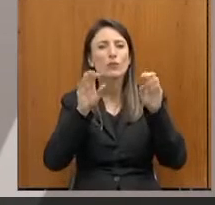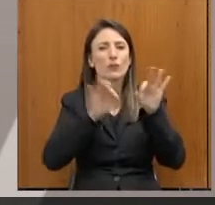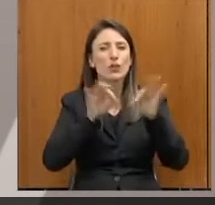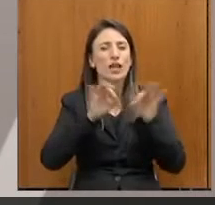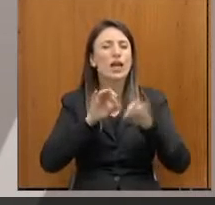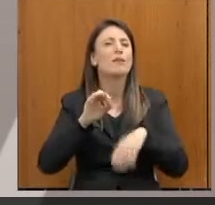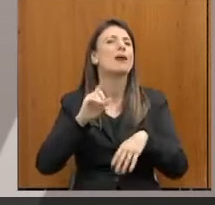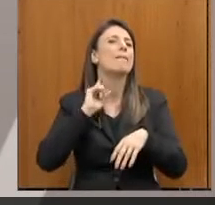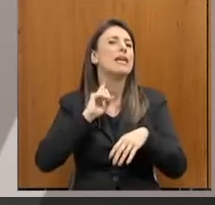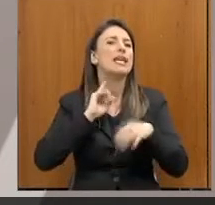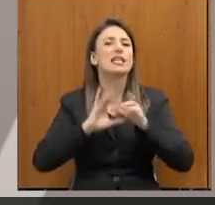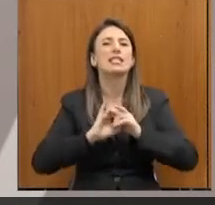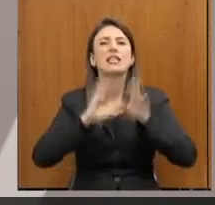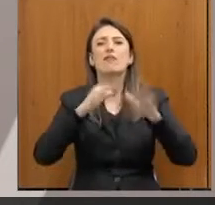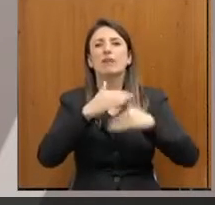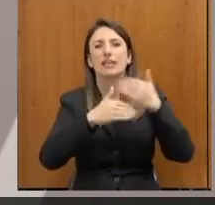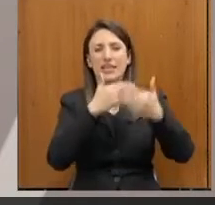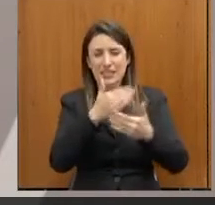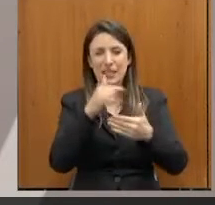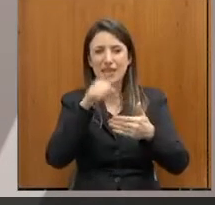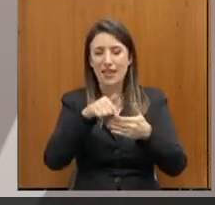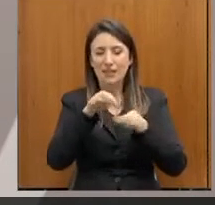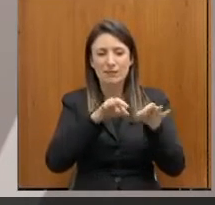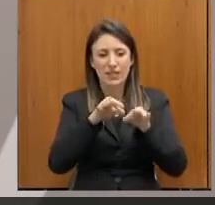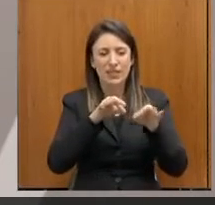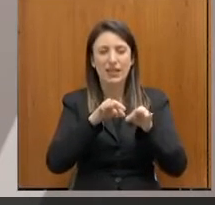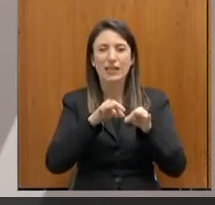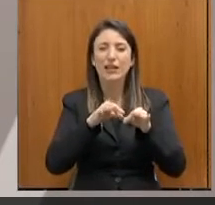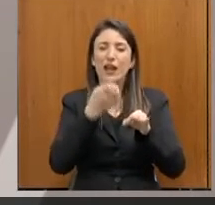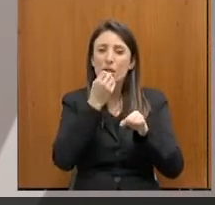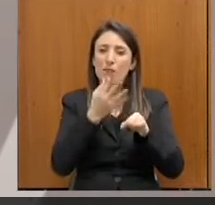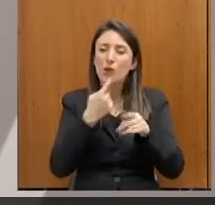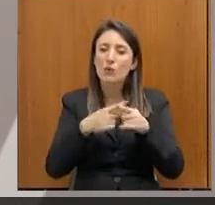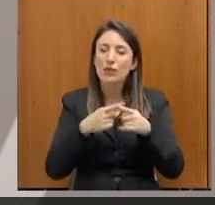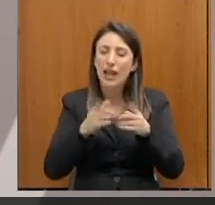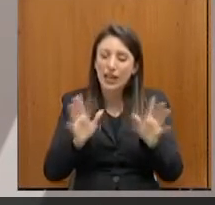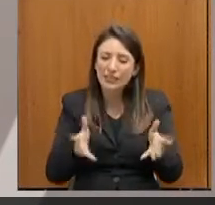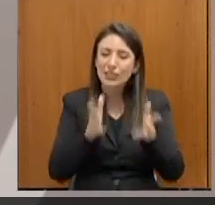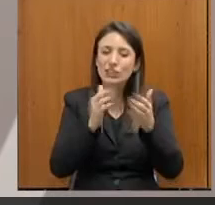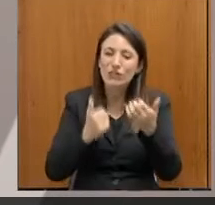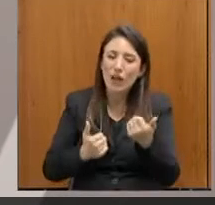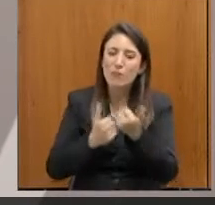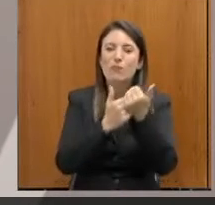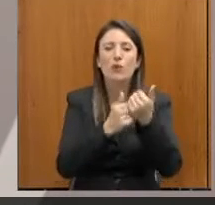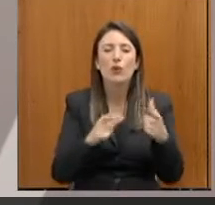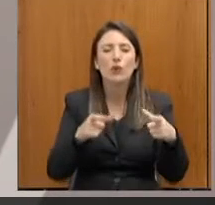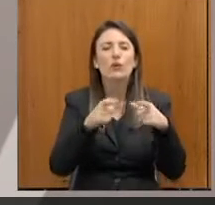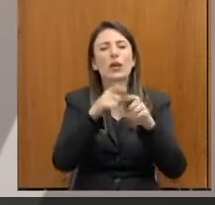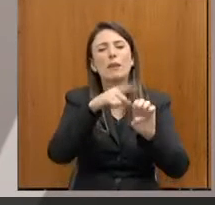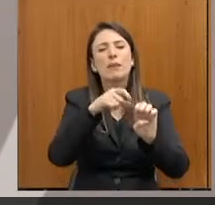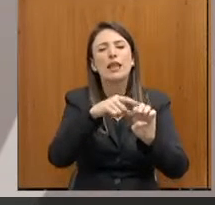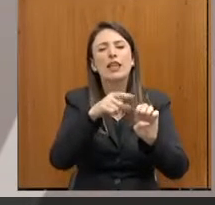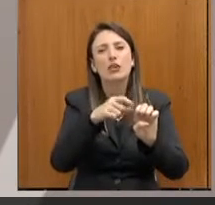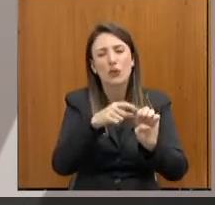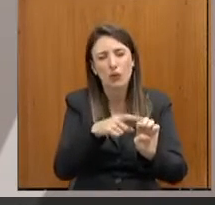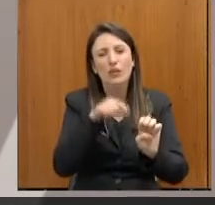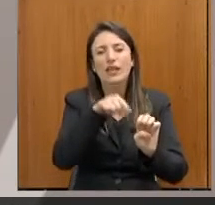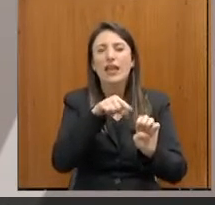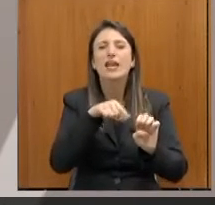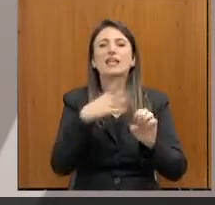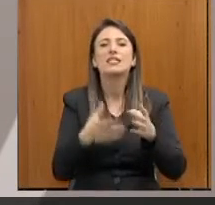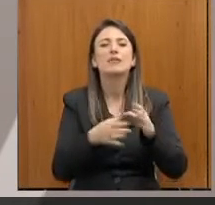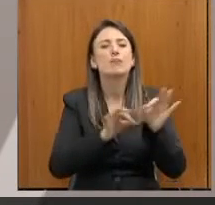livre para crescer e todos oportunidades que ele gera para os micro e pequenos empreendedores de levar esse programa A cada município